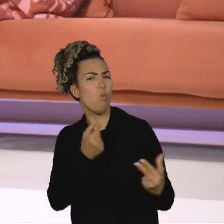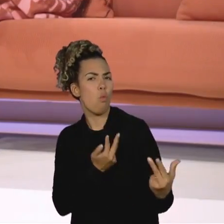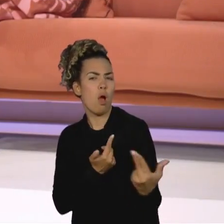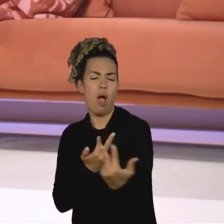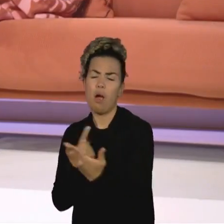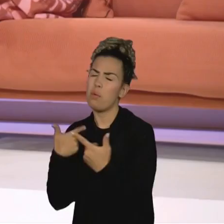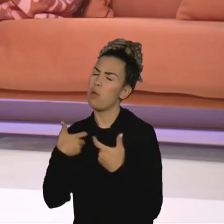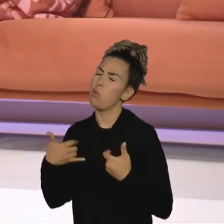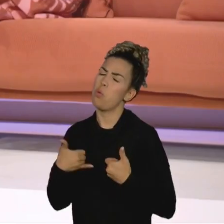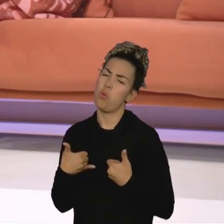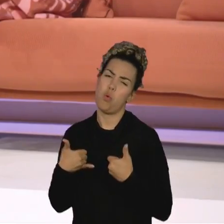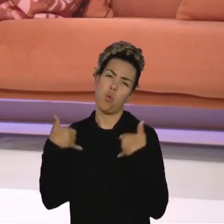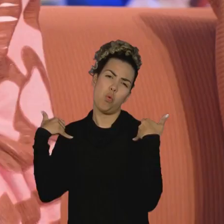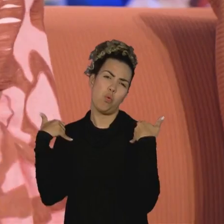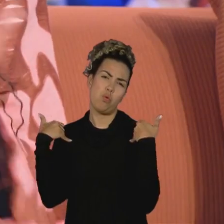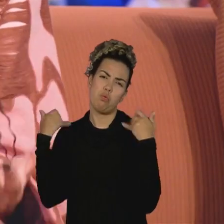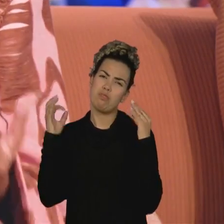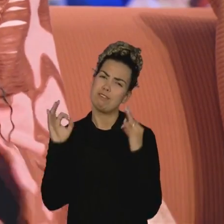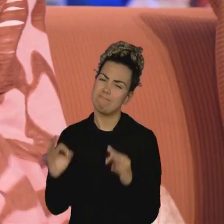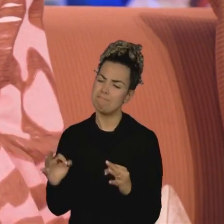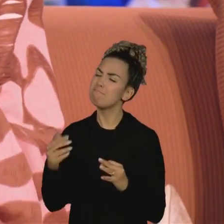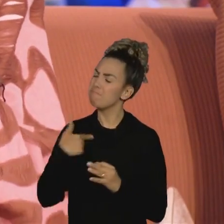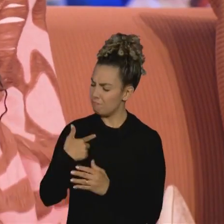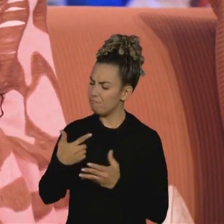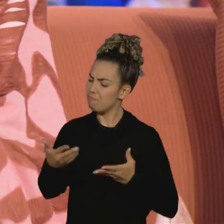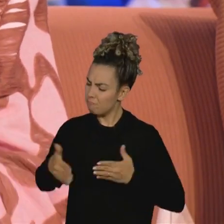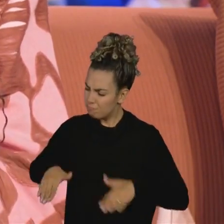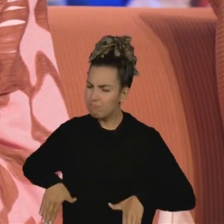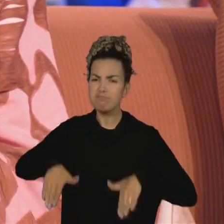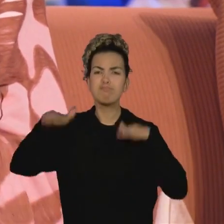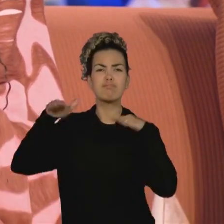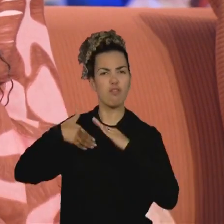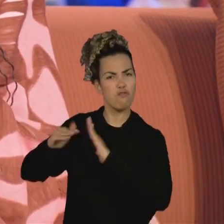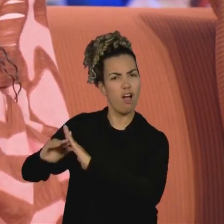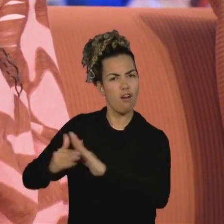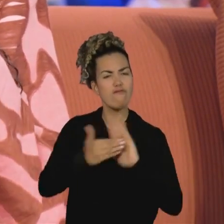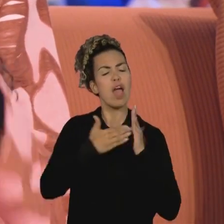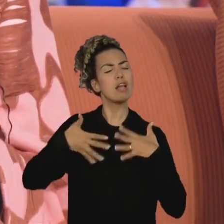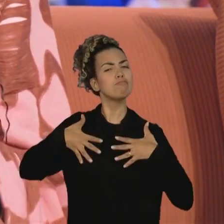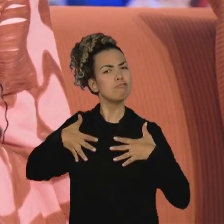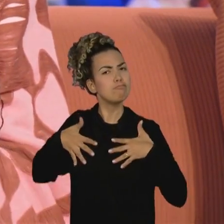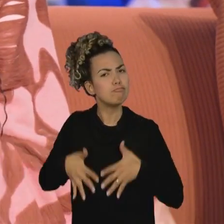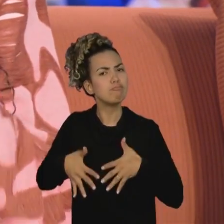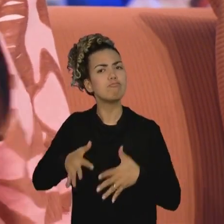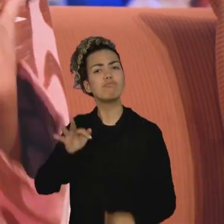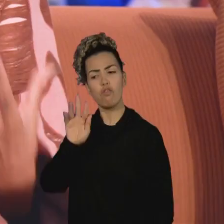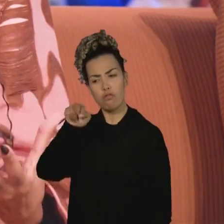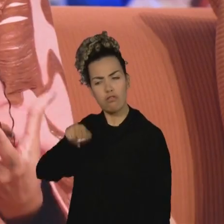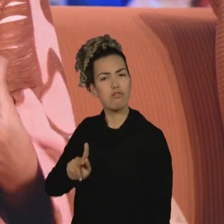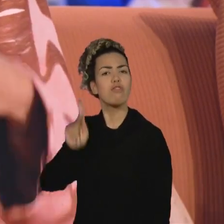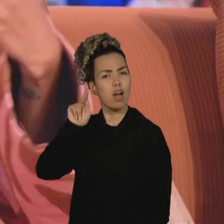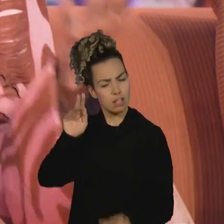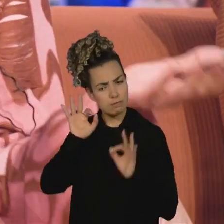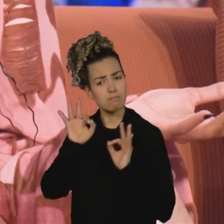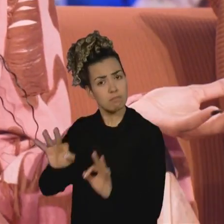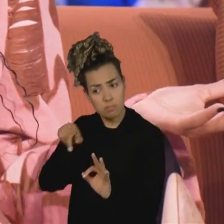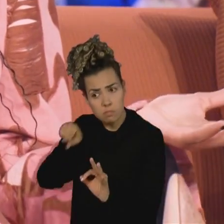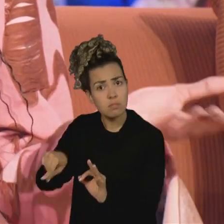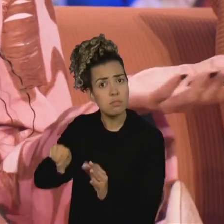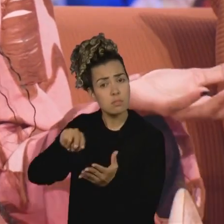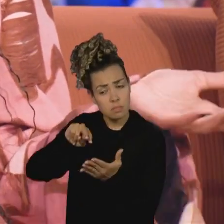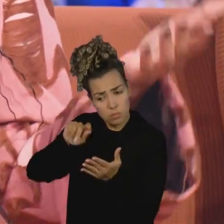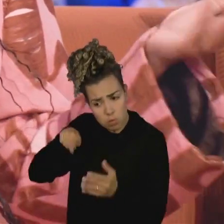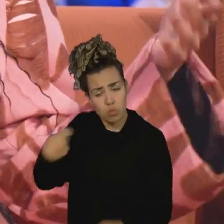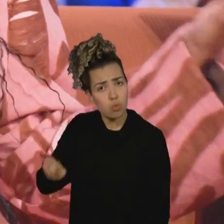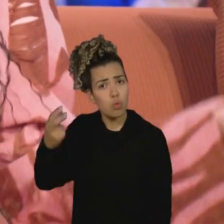orgulho, gente. Eu tenho muito orgulho de dizer que eu sou favela, que eu sou funkeira, que o funk, ele muda vidas, é cultura. É difícil para as